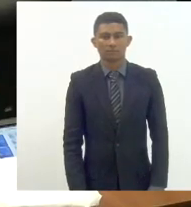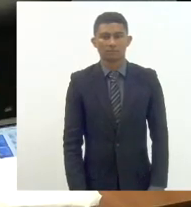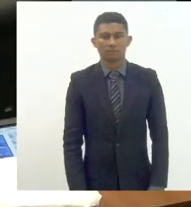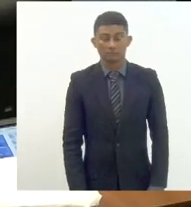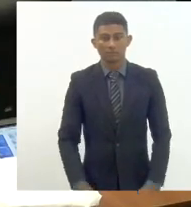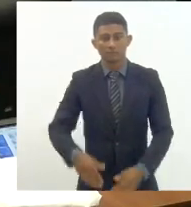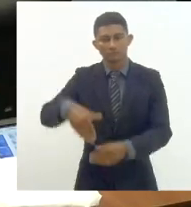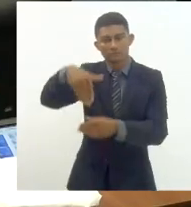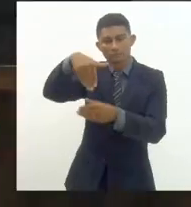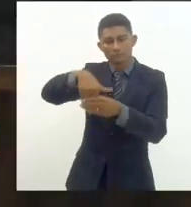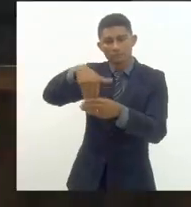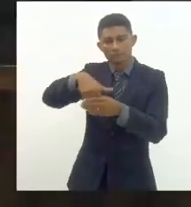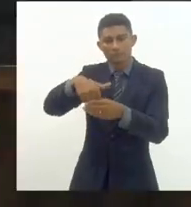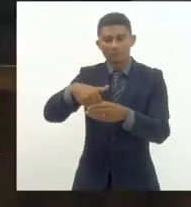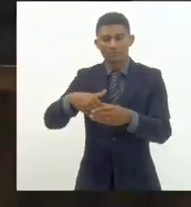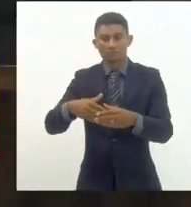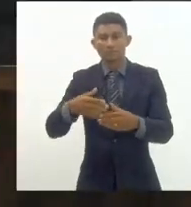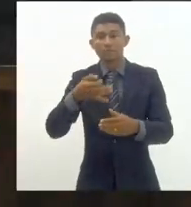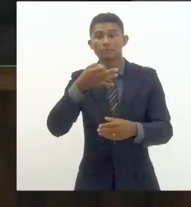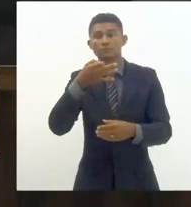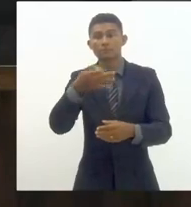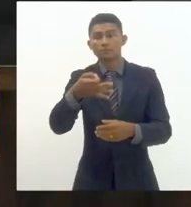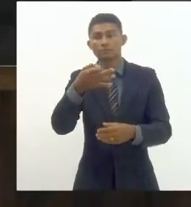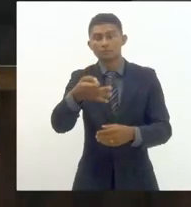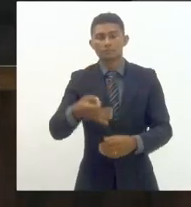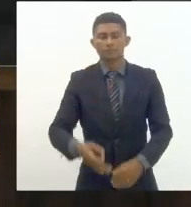Em votação, parecer da comissão. Você deu forma.